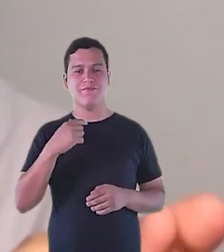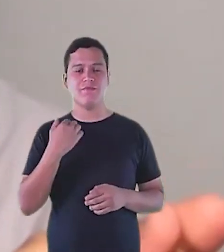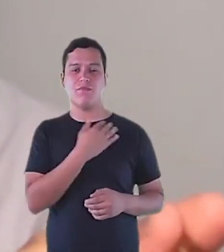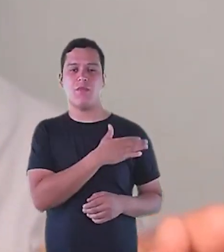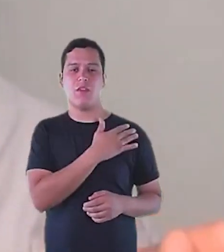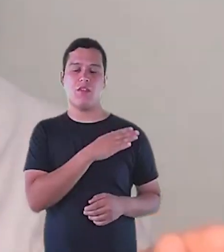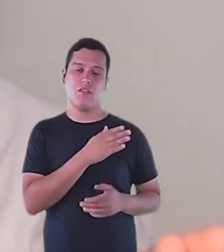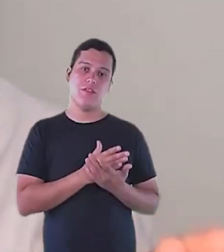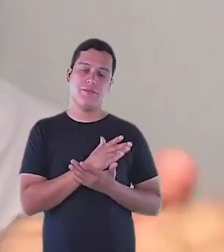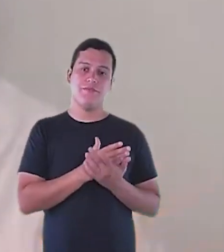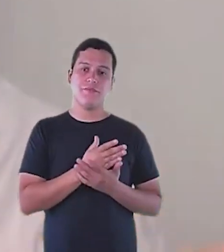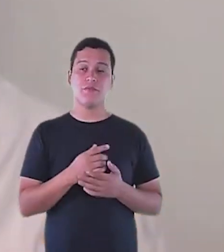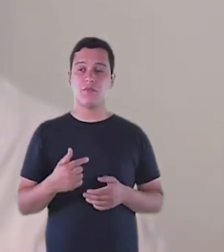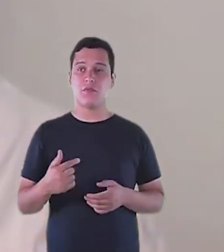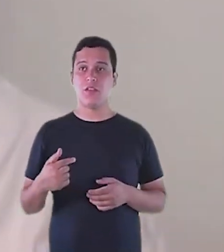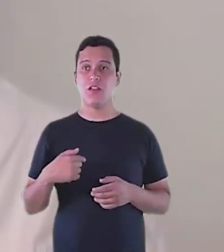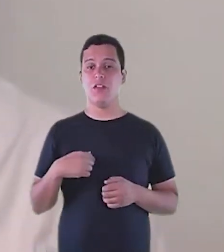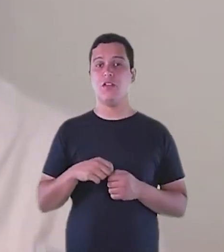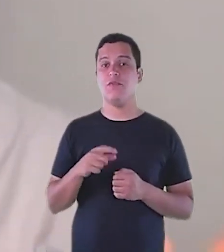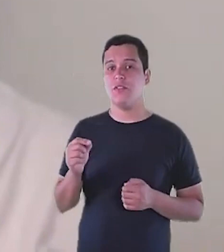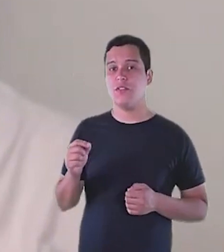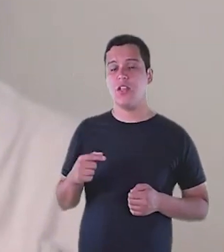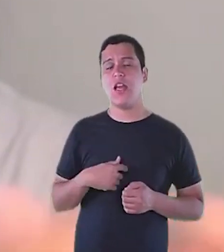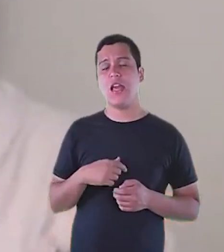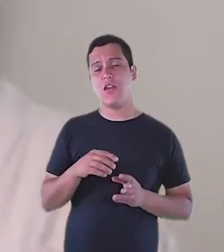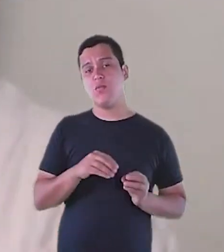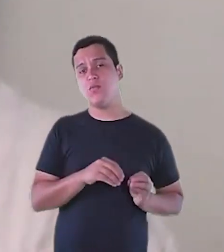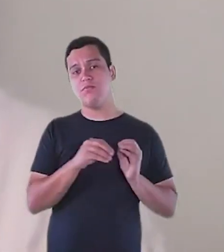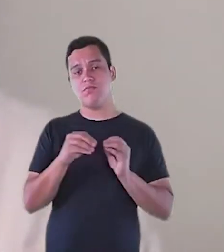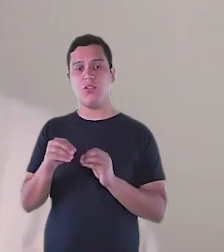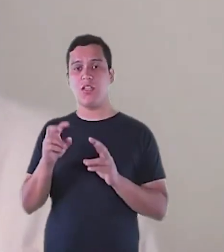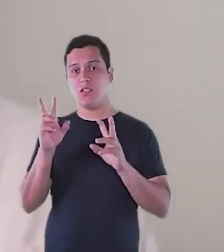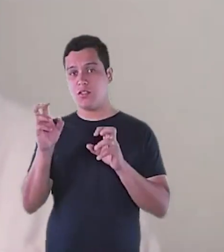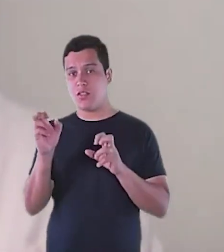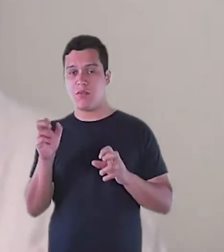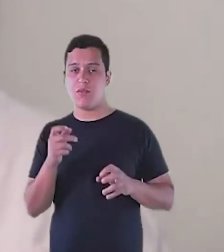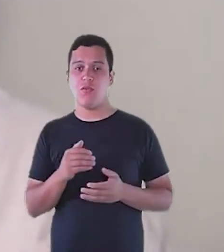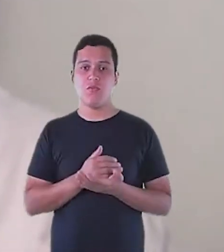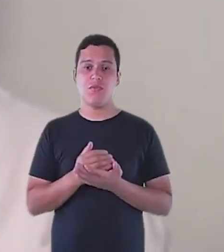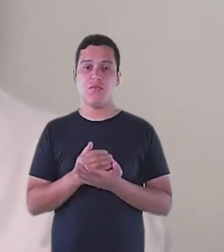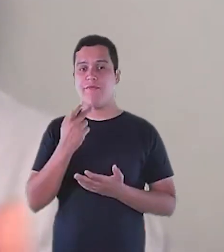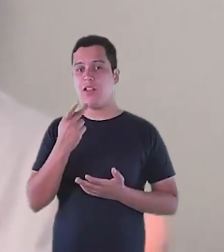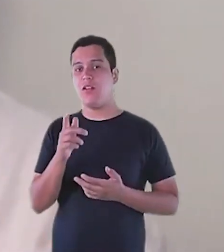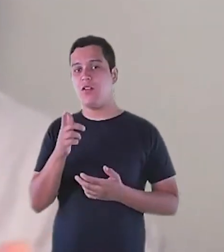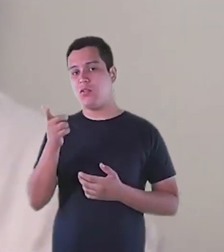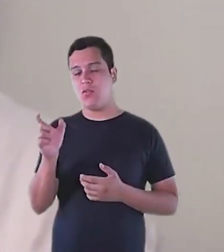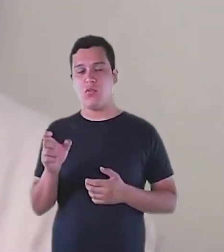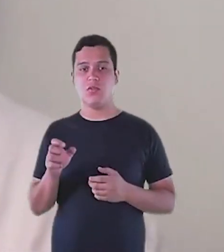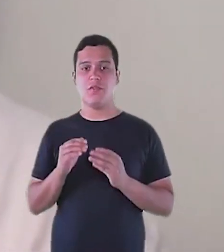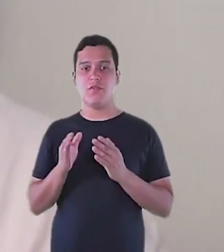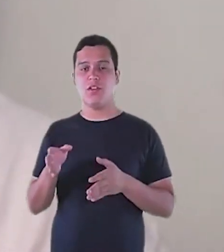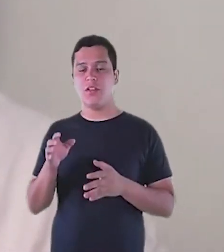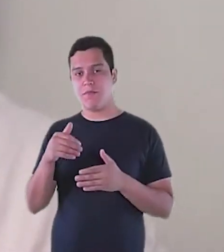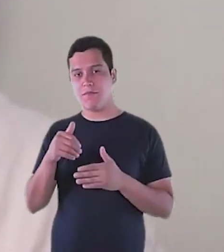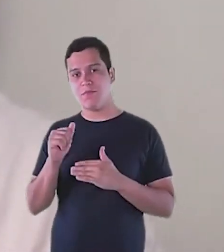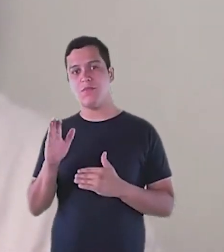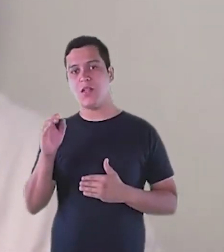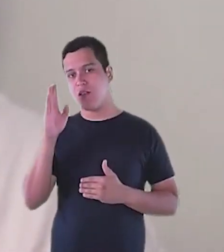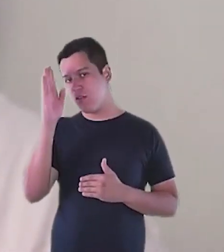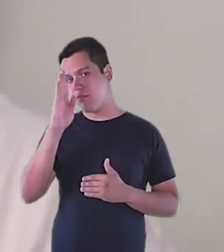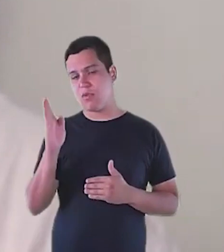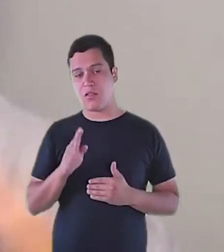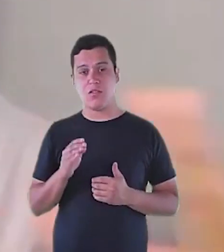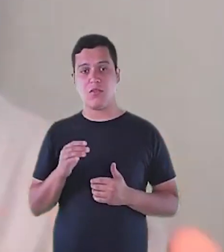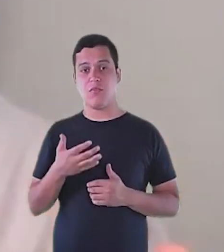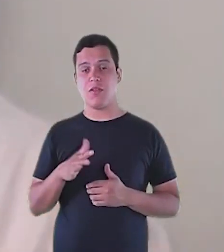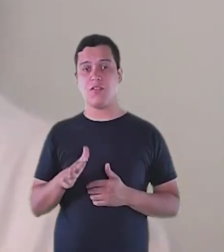porque para escrever sobre escravidão você tem que começar pela África, e aí eu vou para o Brasil. E o segundo volume então trata do século XVIII,